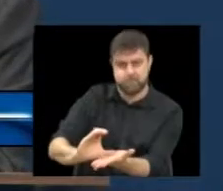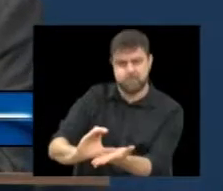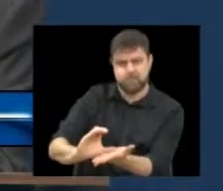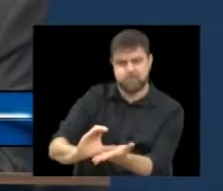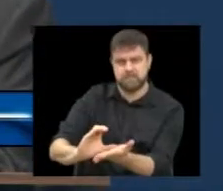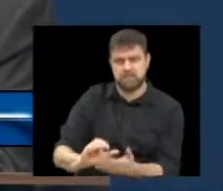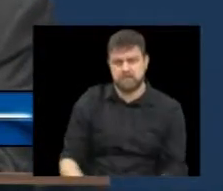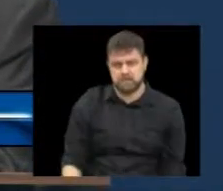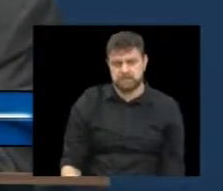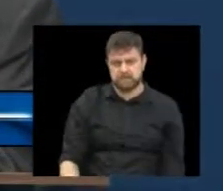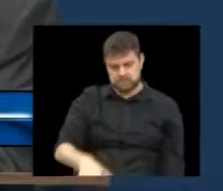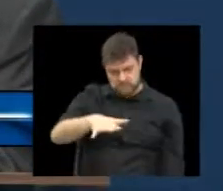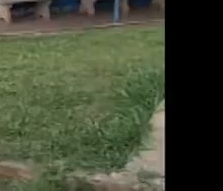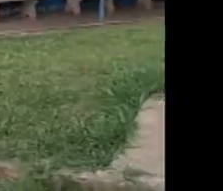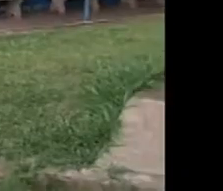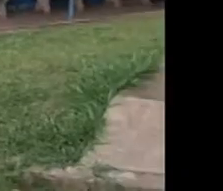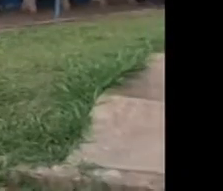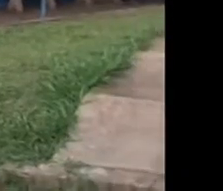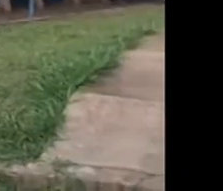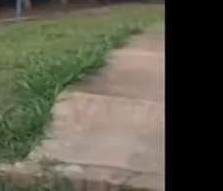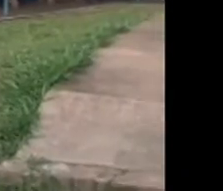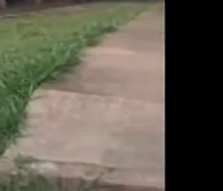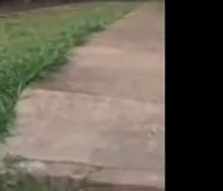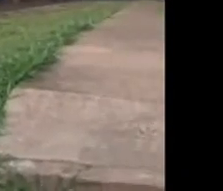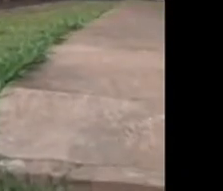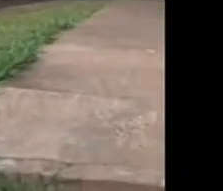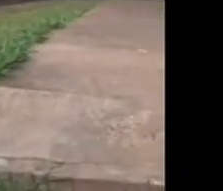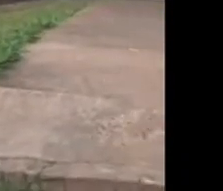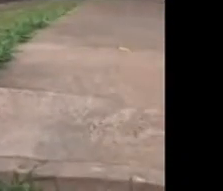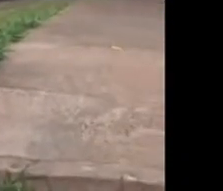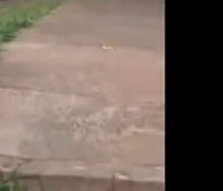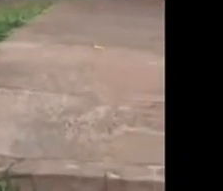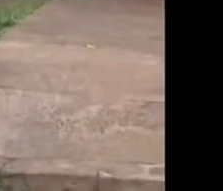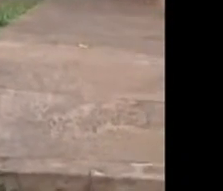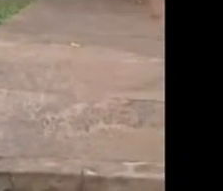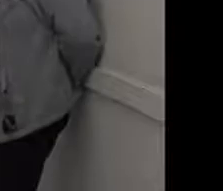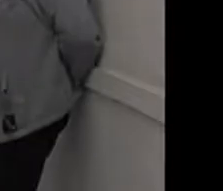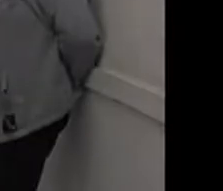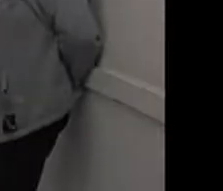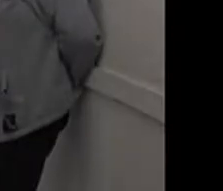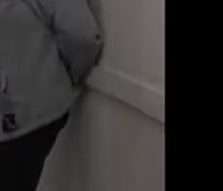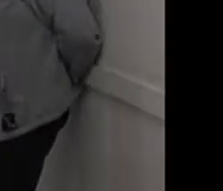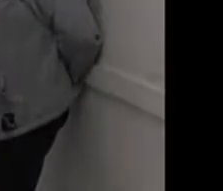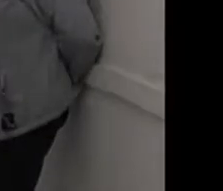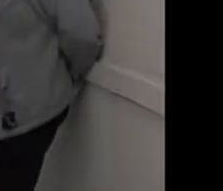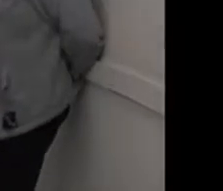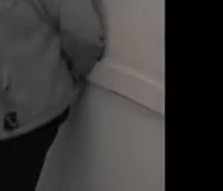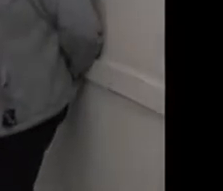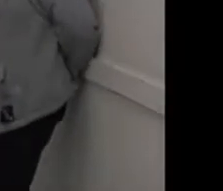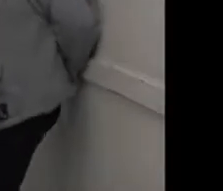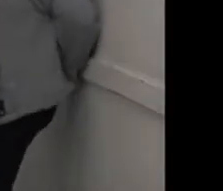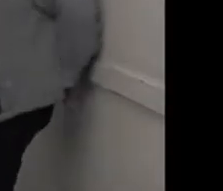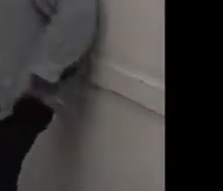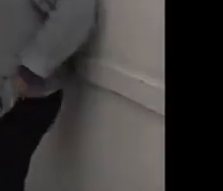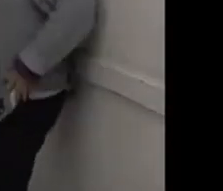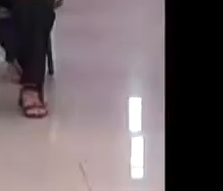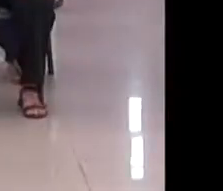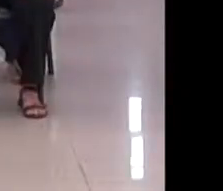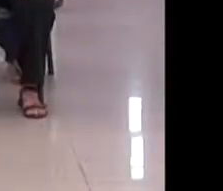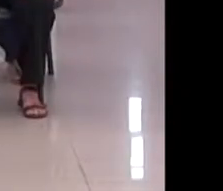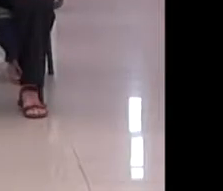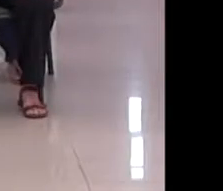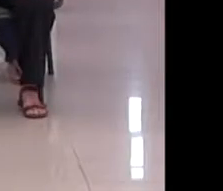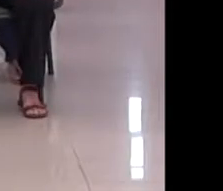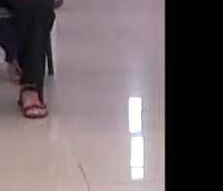ela investe no serviço de saúde. O legislador agora pretende apresentar emendas ao orçamento da saúde quando o projeto chegar à Câmara,